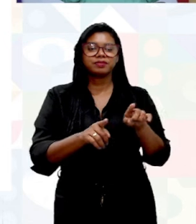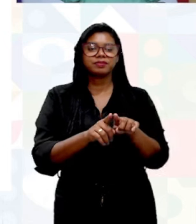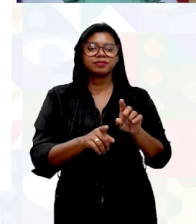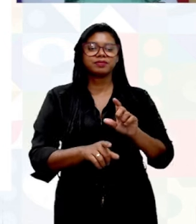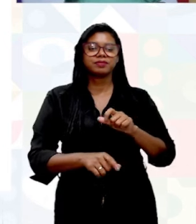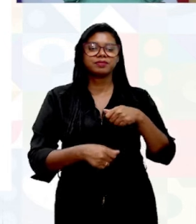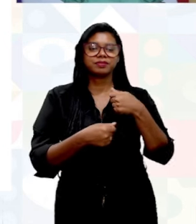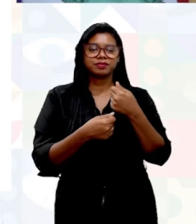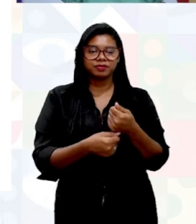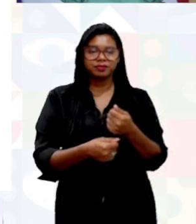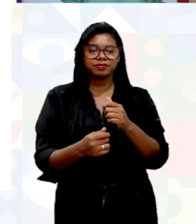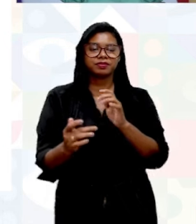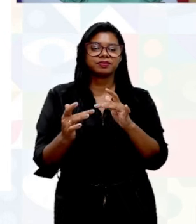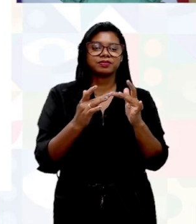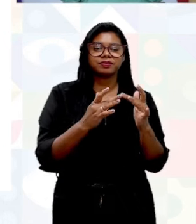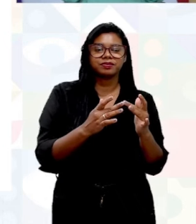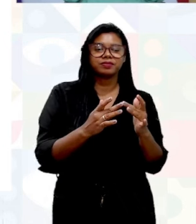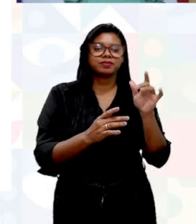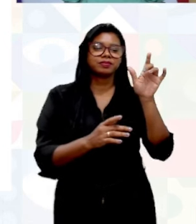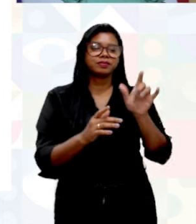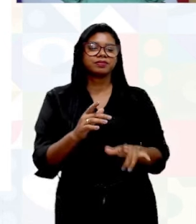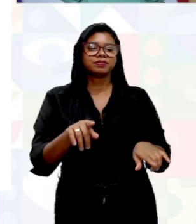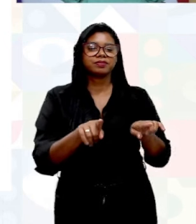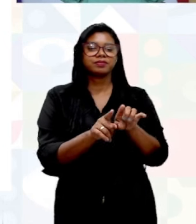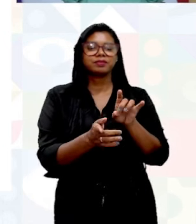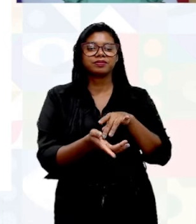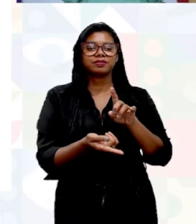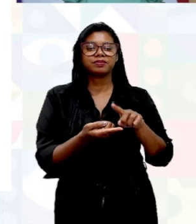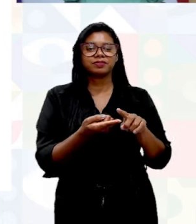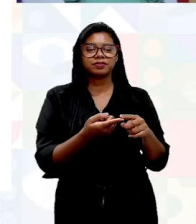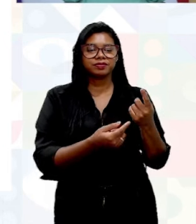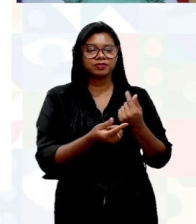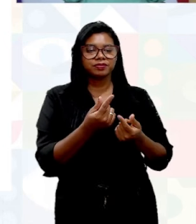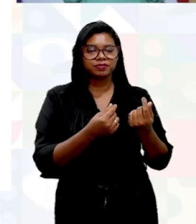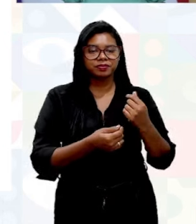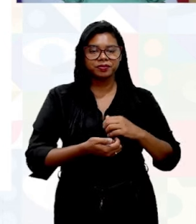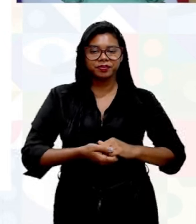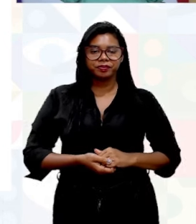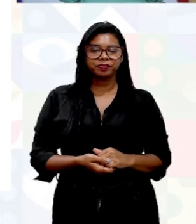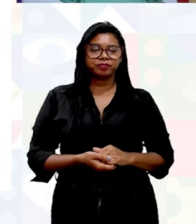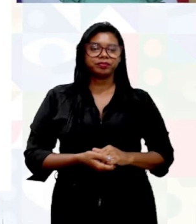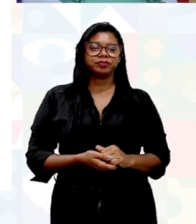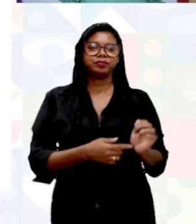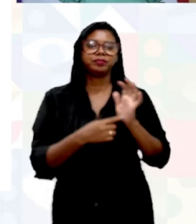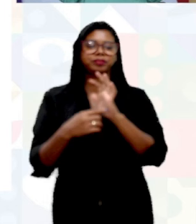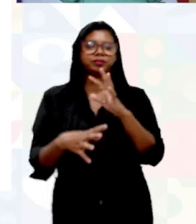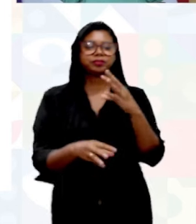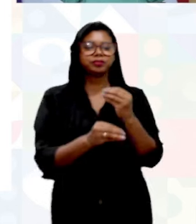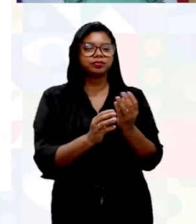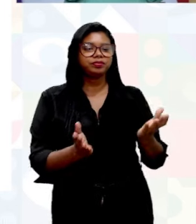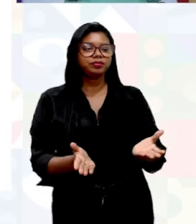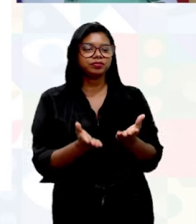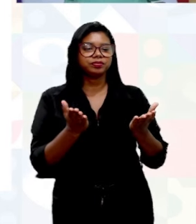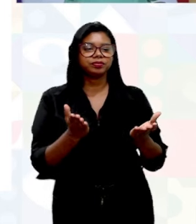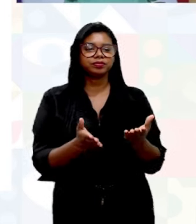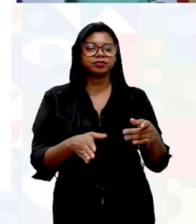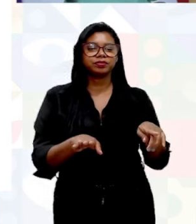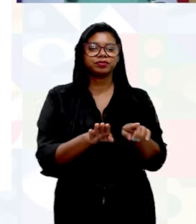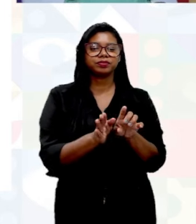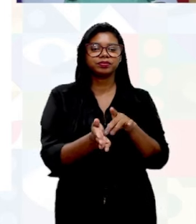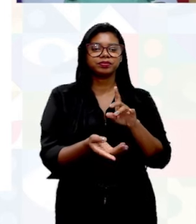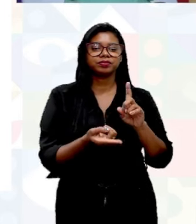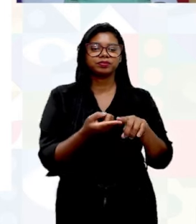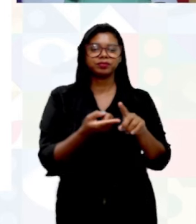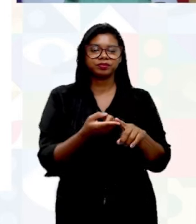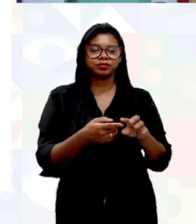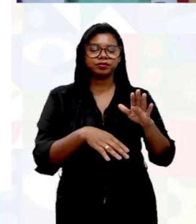o relacionamento interpessoal no momento da negociação. Então, ele vai tentar persuadir muito nessa parte